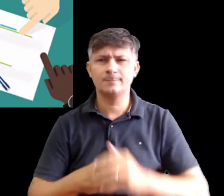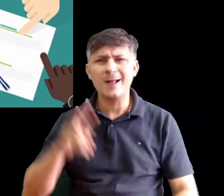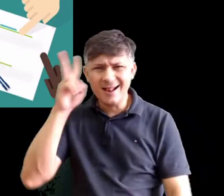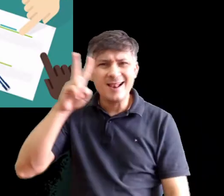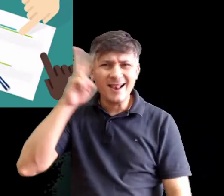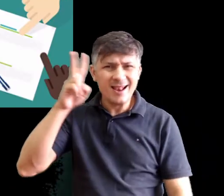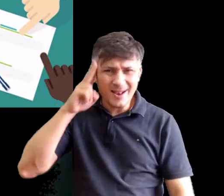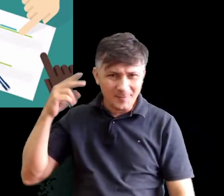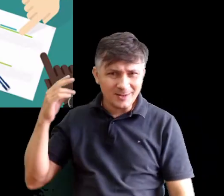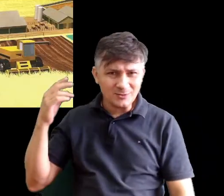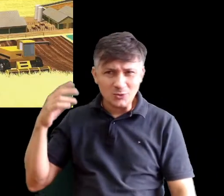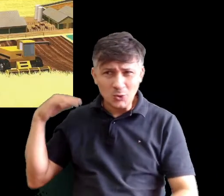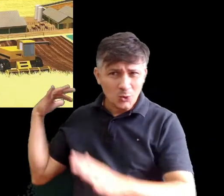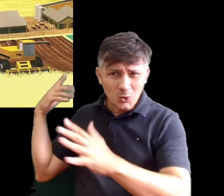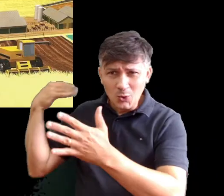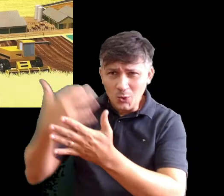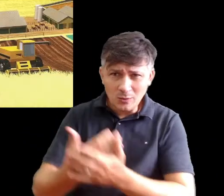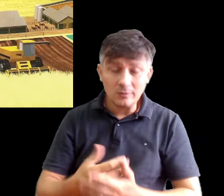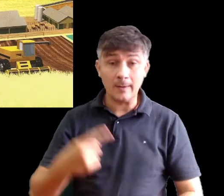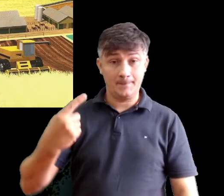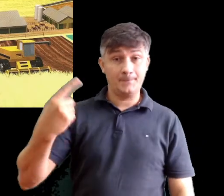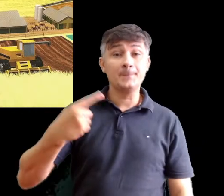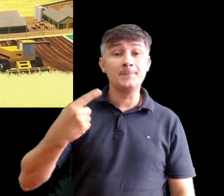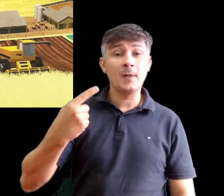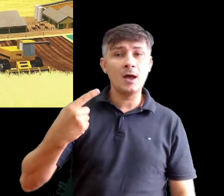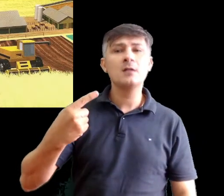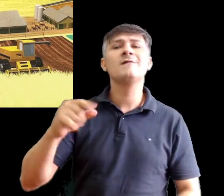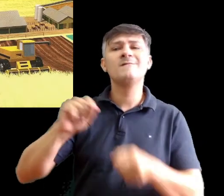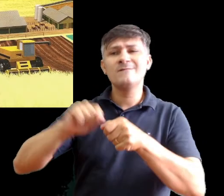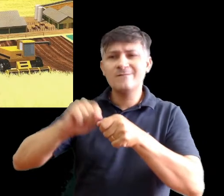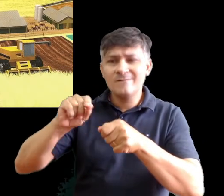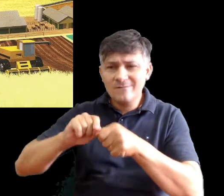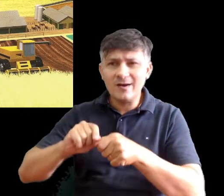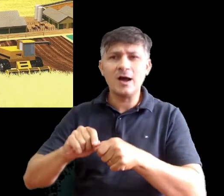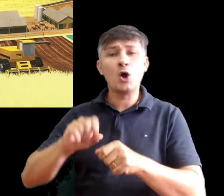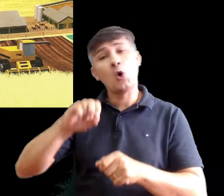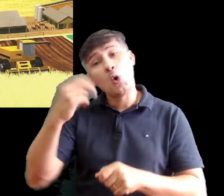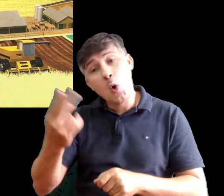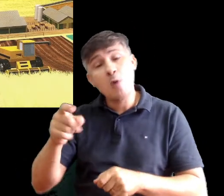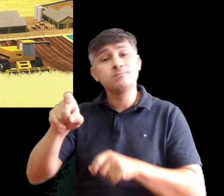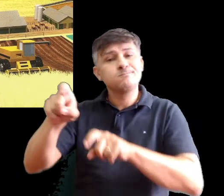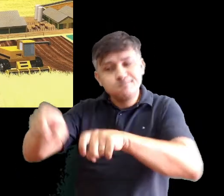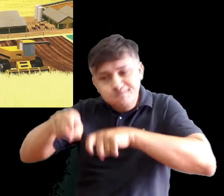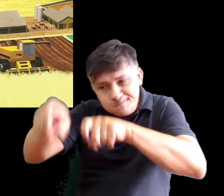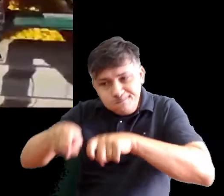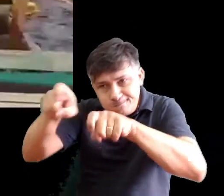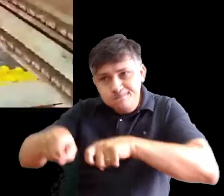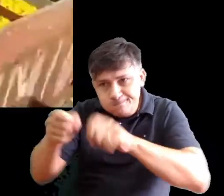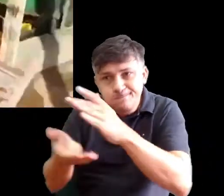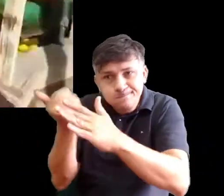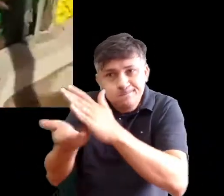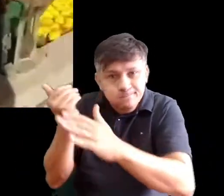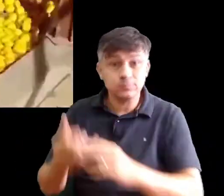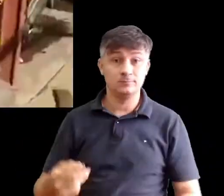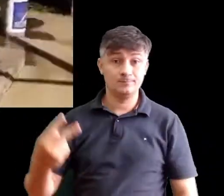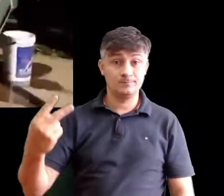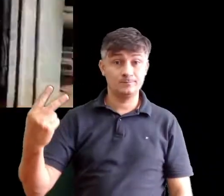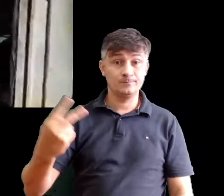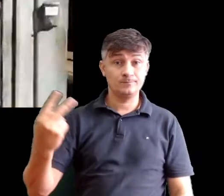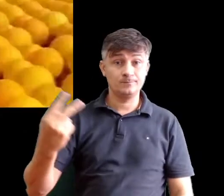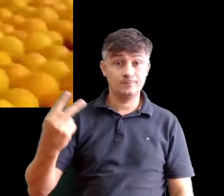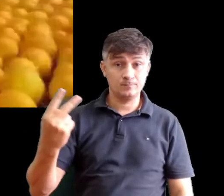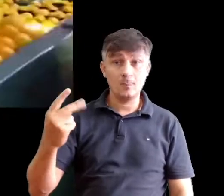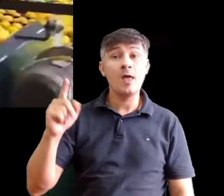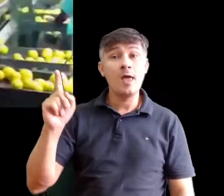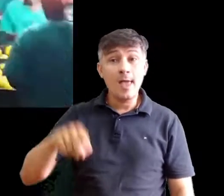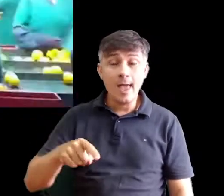Recapitulando, o setor primário produz ou extrai matéria-prima da natureza. O setor